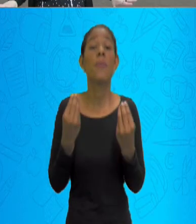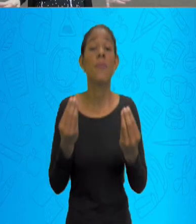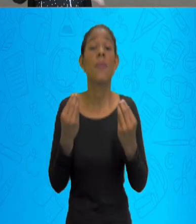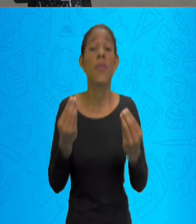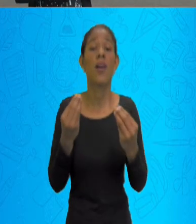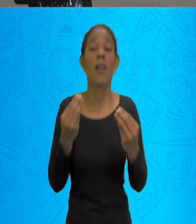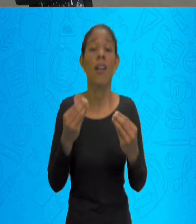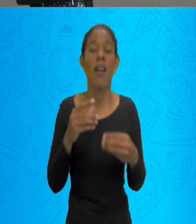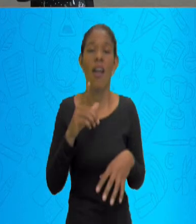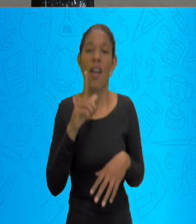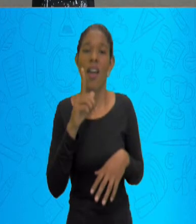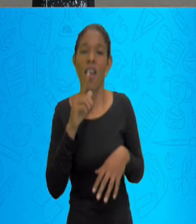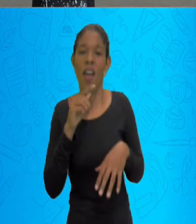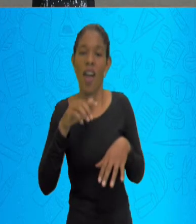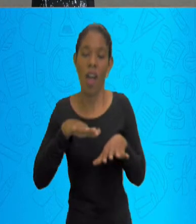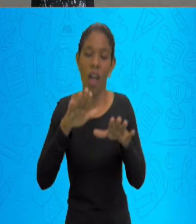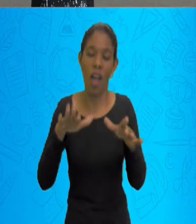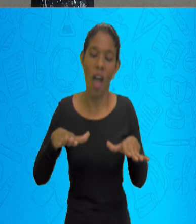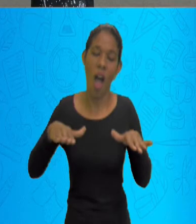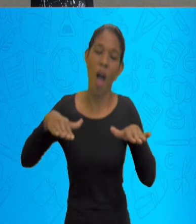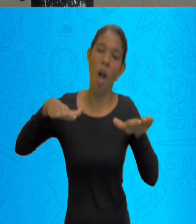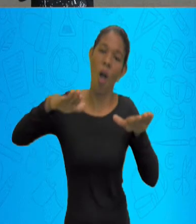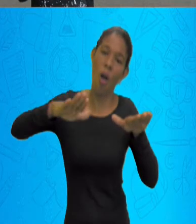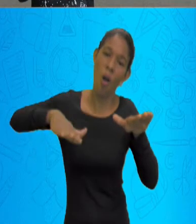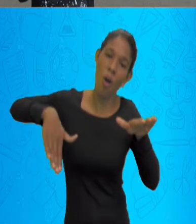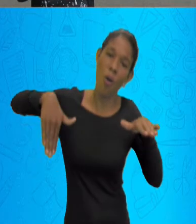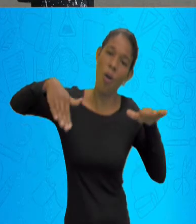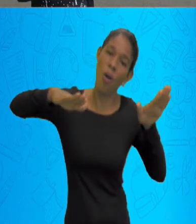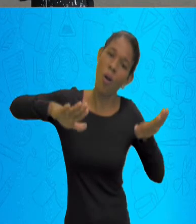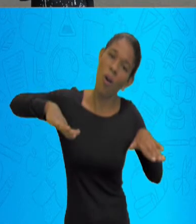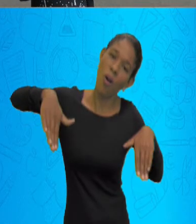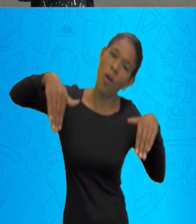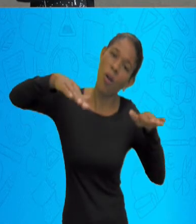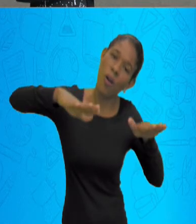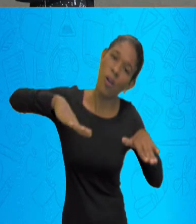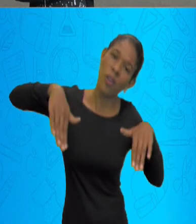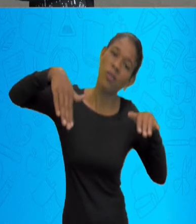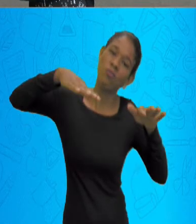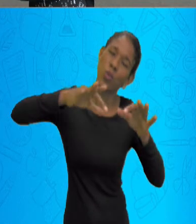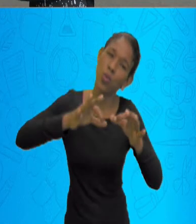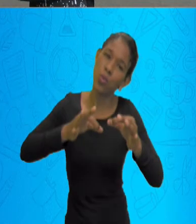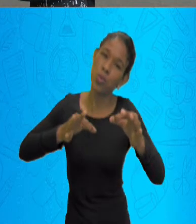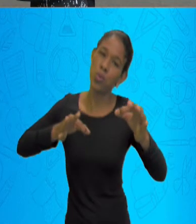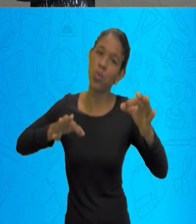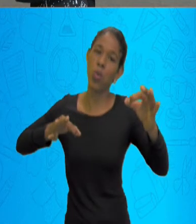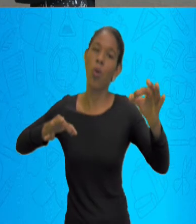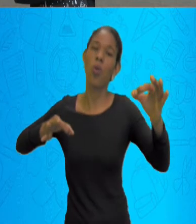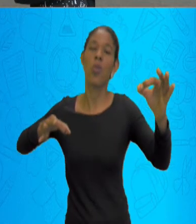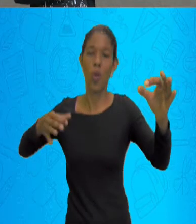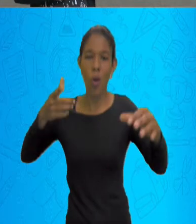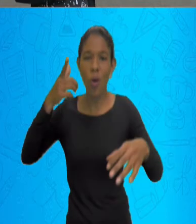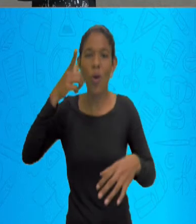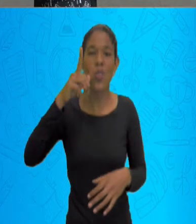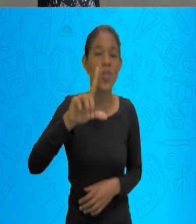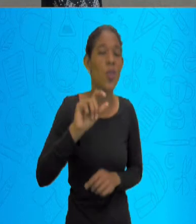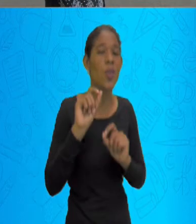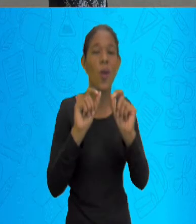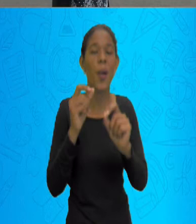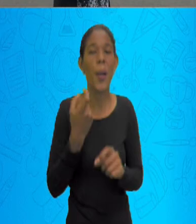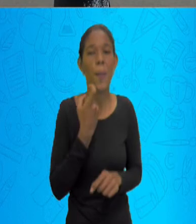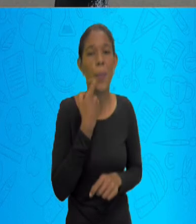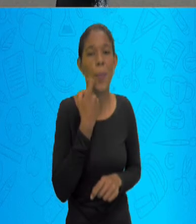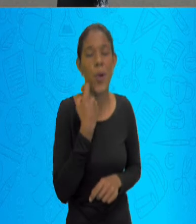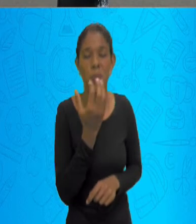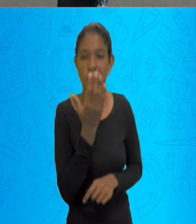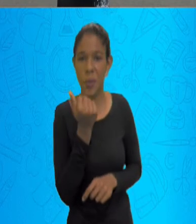facilitando assim que ele nade por quilômetros e quilômetros para poder conseguir caçar para se alimentar. Nós vamos ter